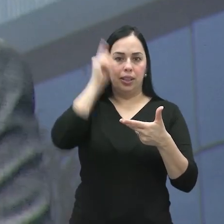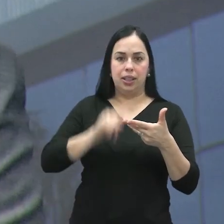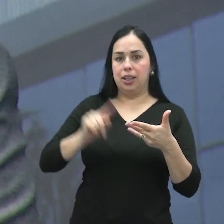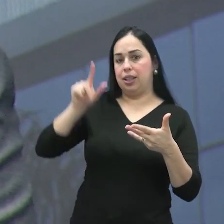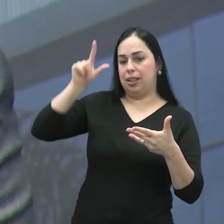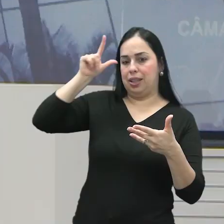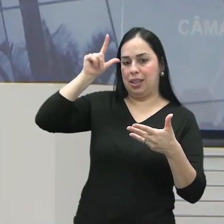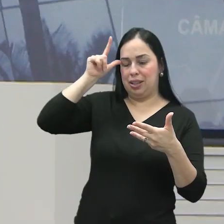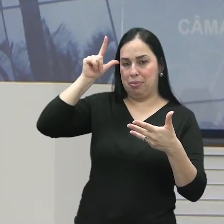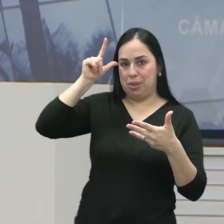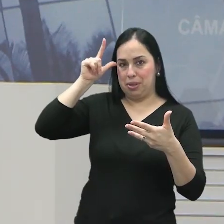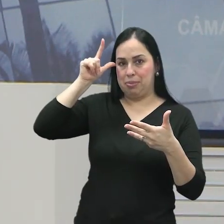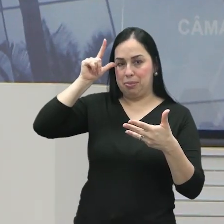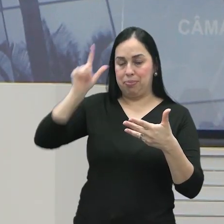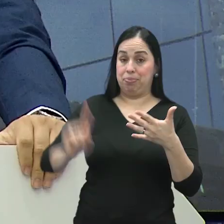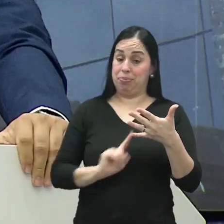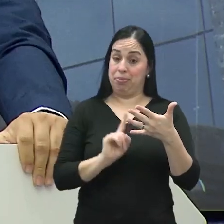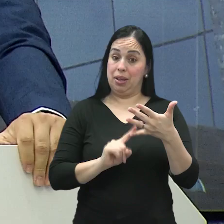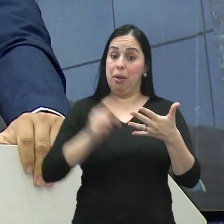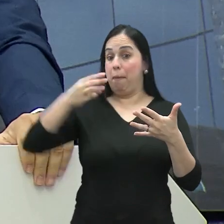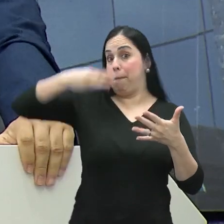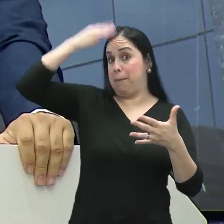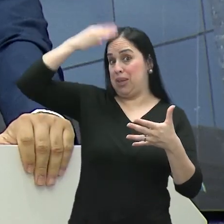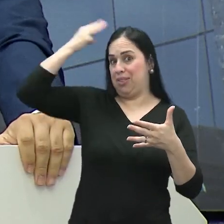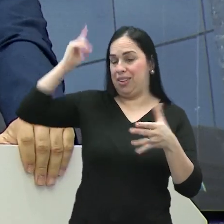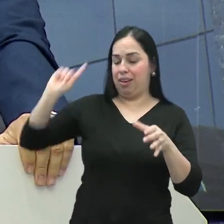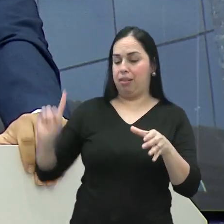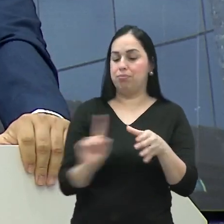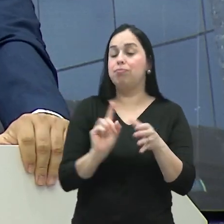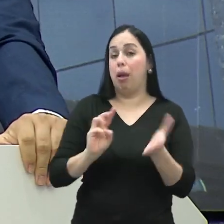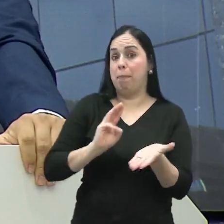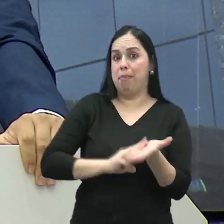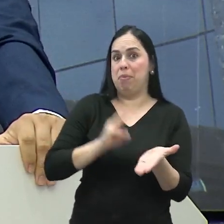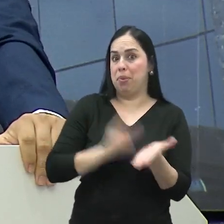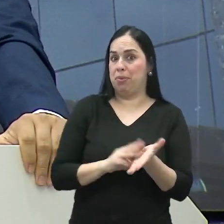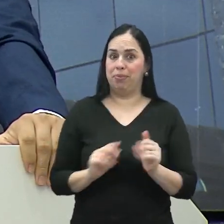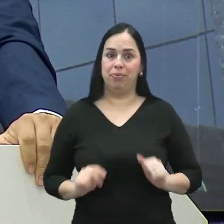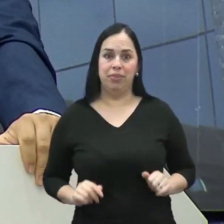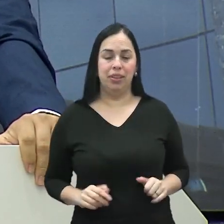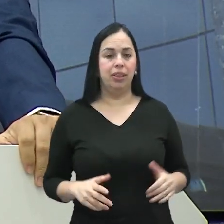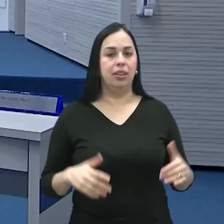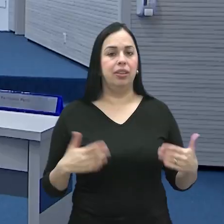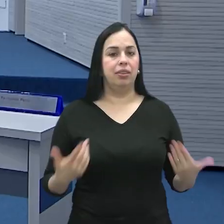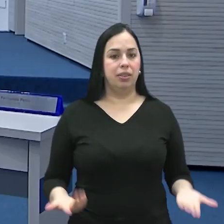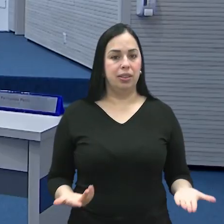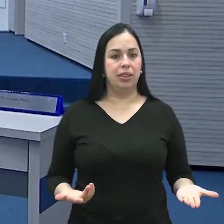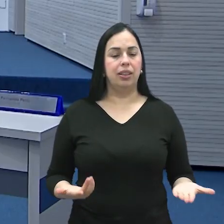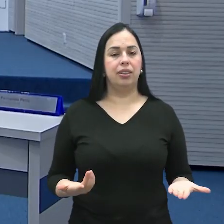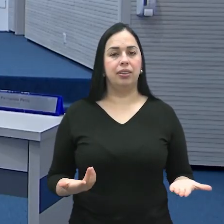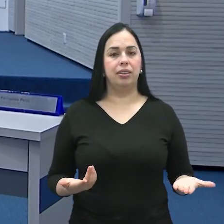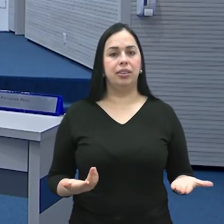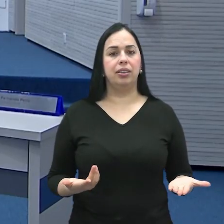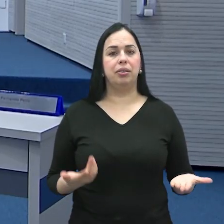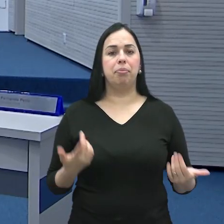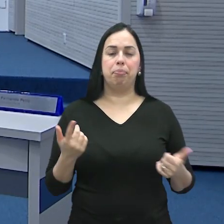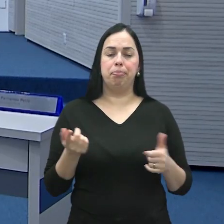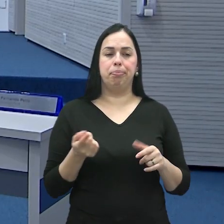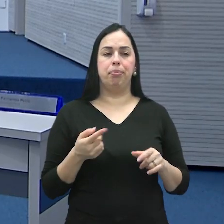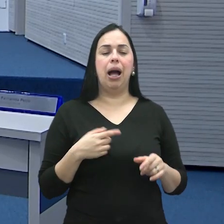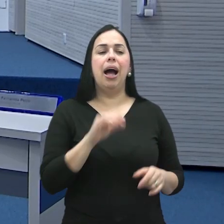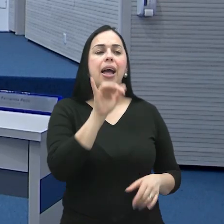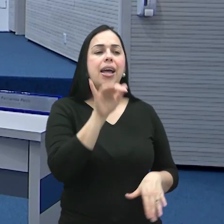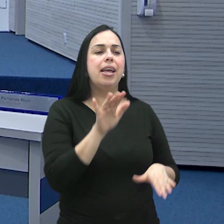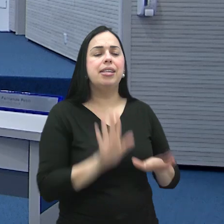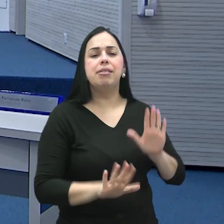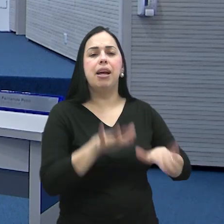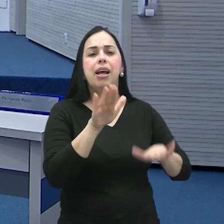Fernando Petit e Lino Bispo. Já Milton Vieira Filho ocupa a cadeira de membro. Geralmente você vai apurar